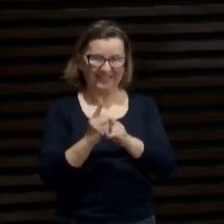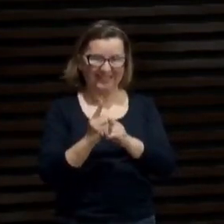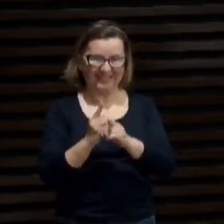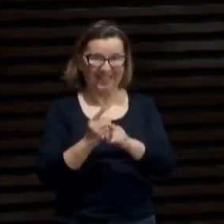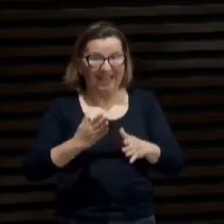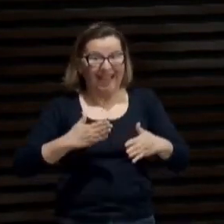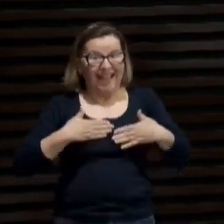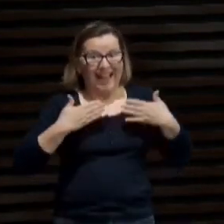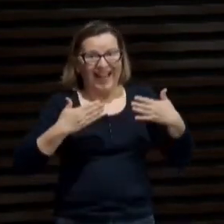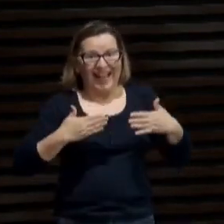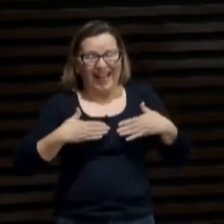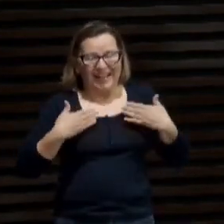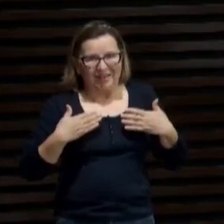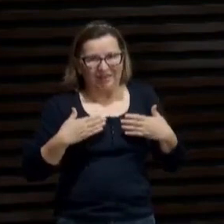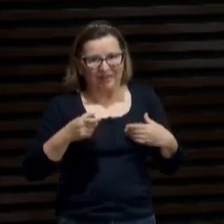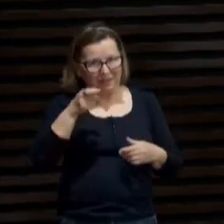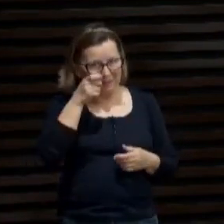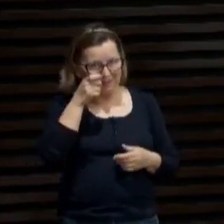possuídos de alegria. Veja bem.